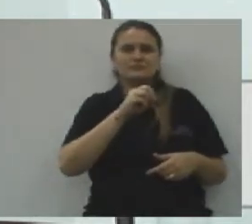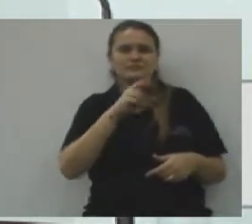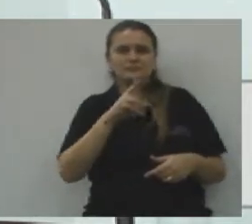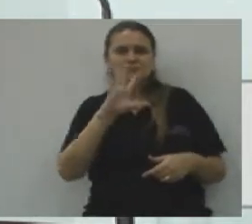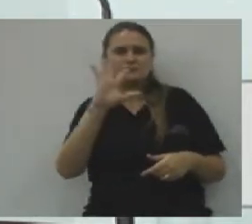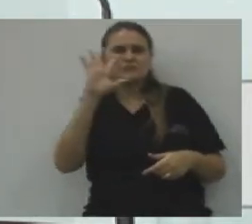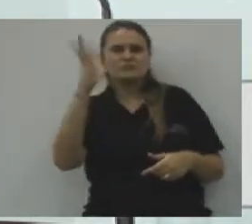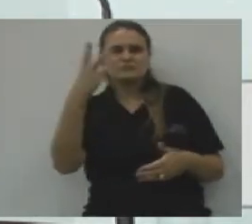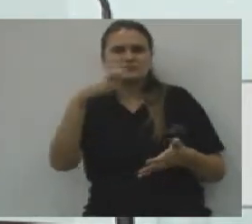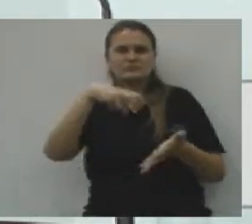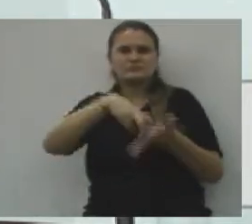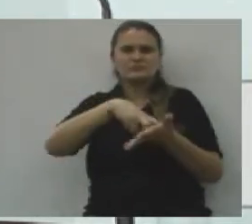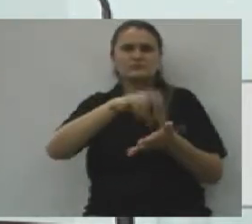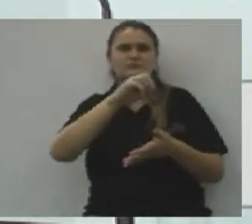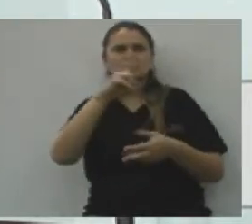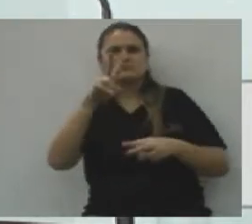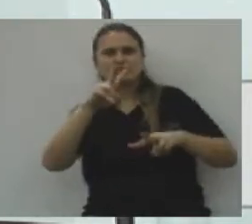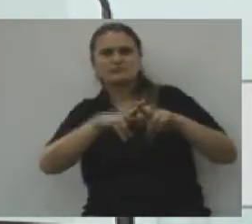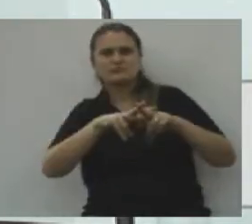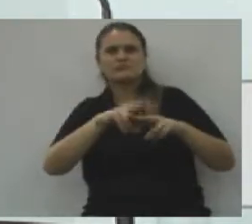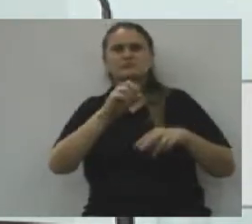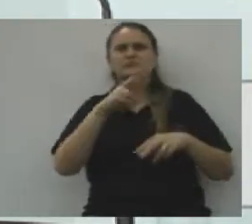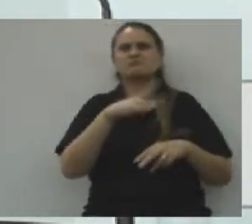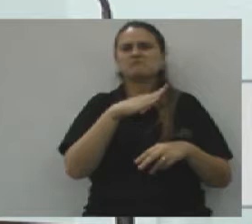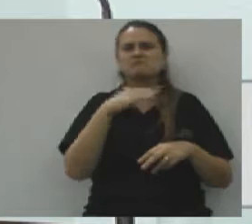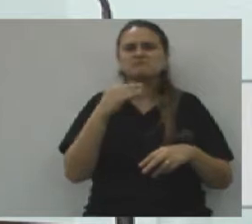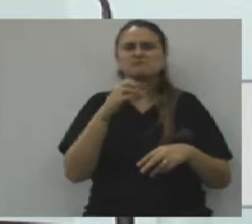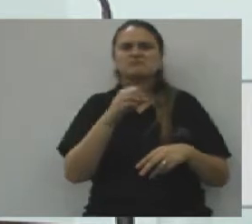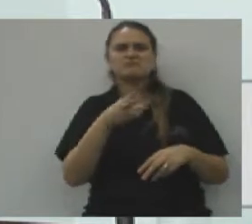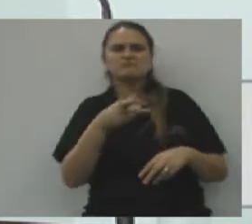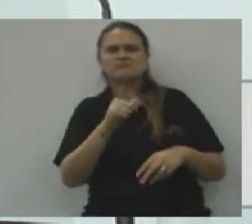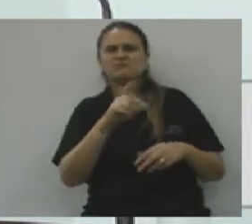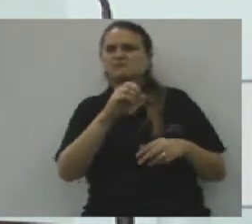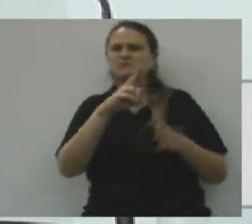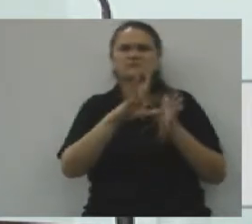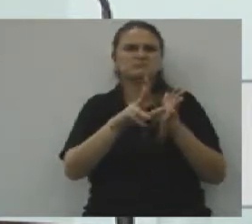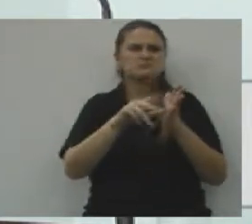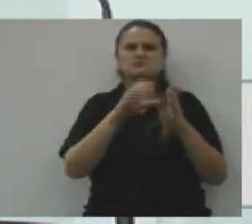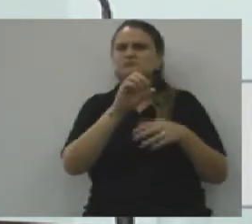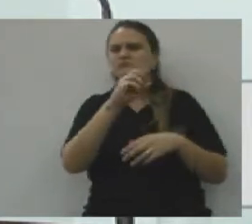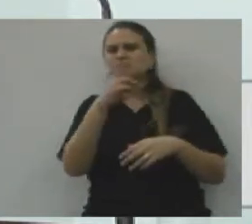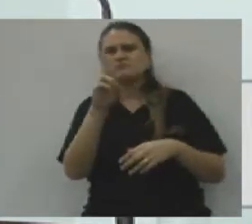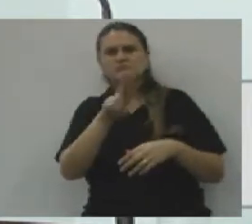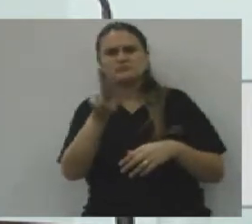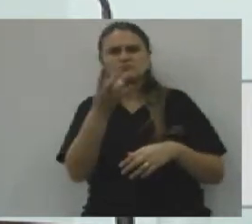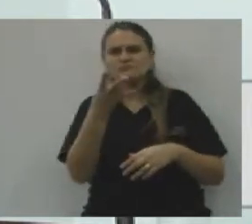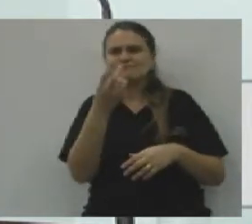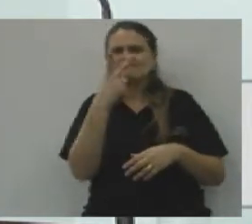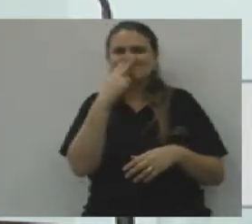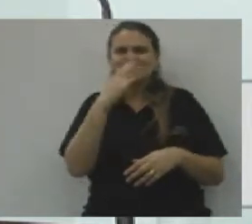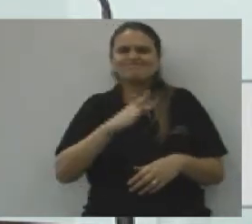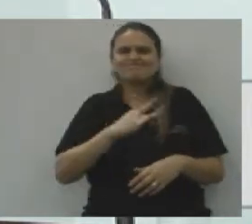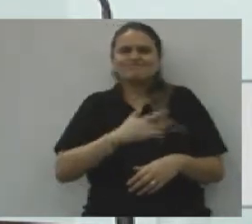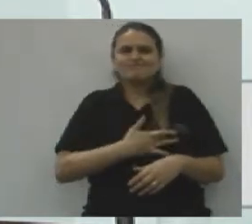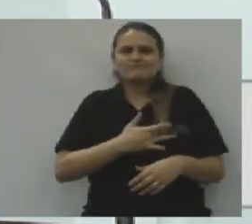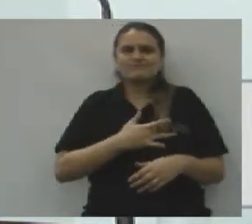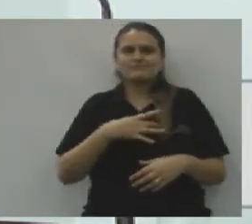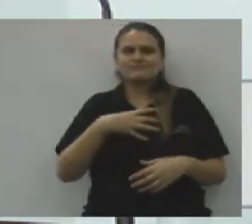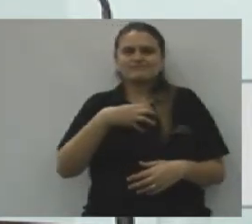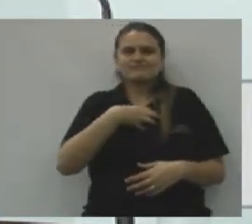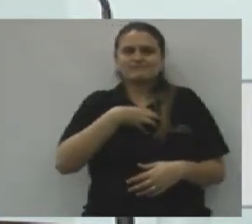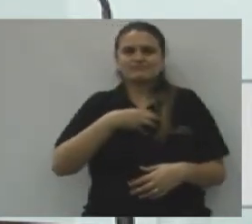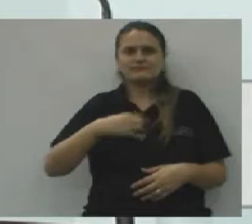está preso, foi morto, faqueado, baleado, está envolvido num furto, com drogas. Dói como se fosse um filho, não é